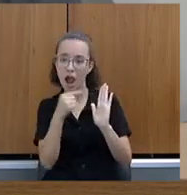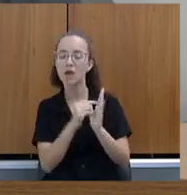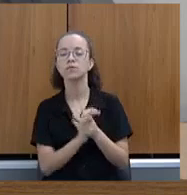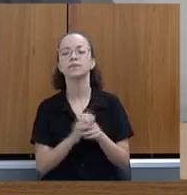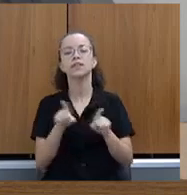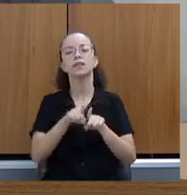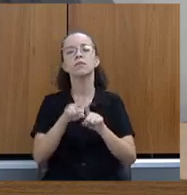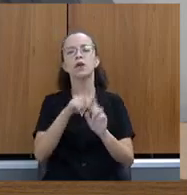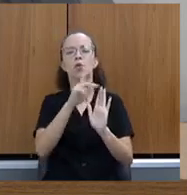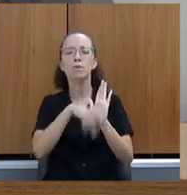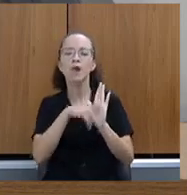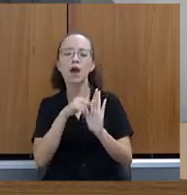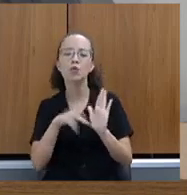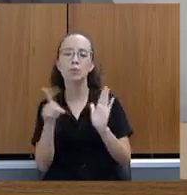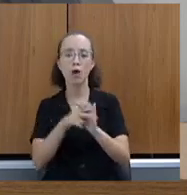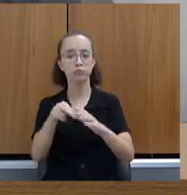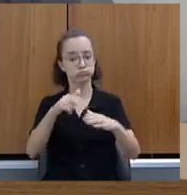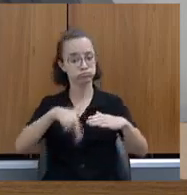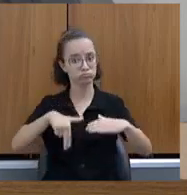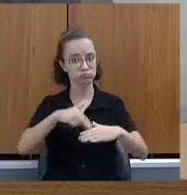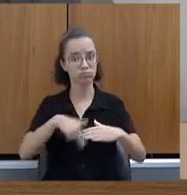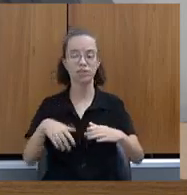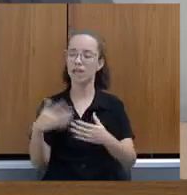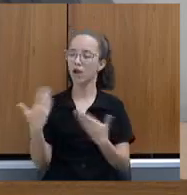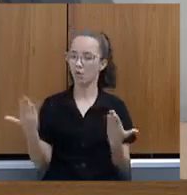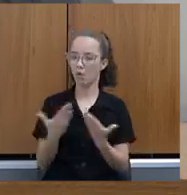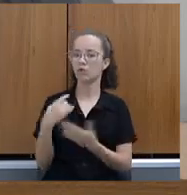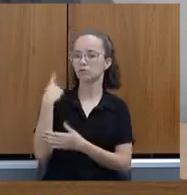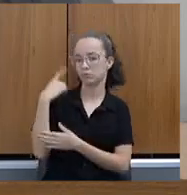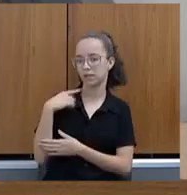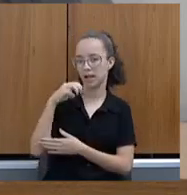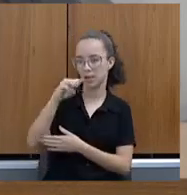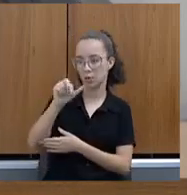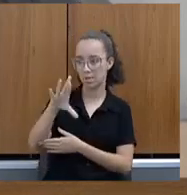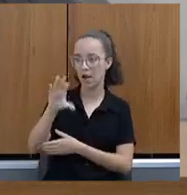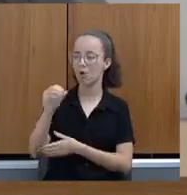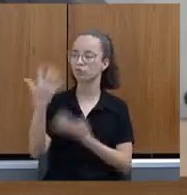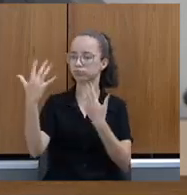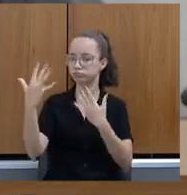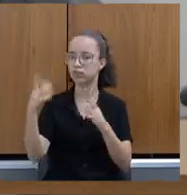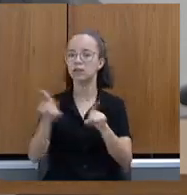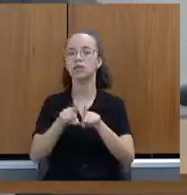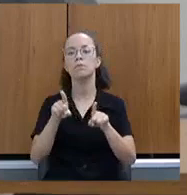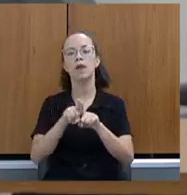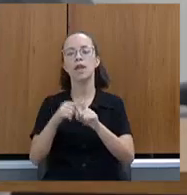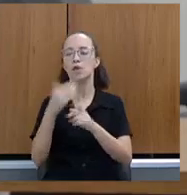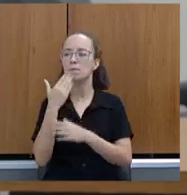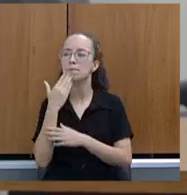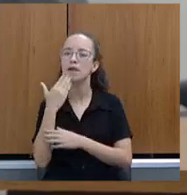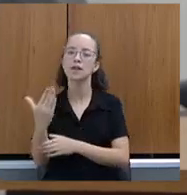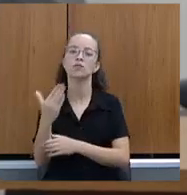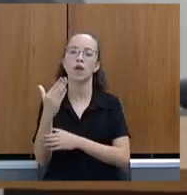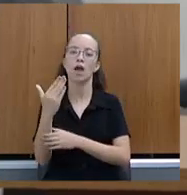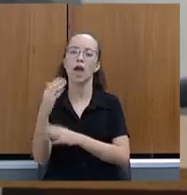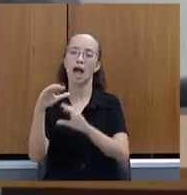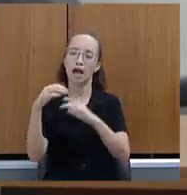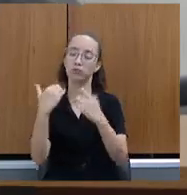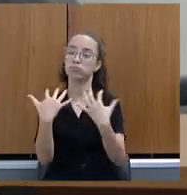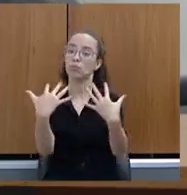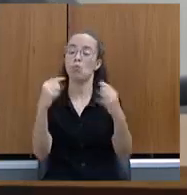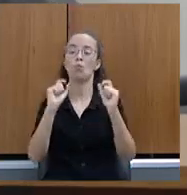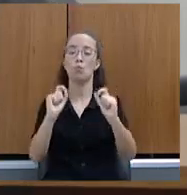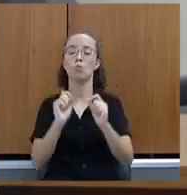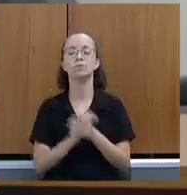da Gastronomia eu já faço uma saudação maltramonte e um apelo a assembleia e ao nosso Presidente é que